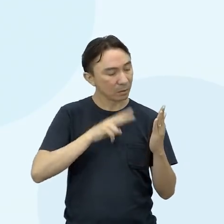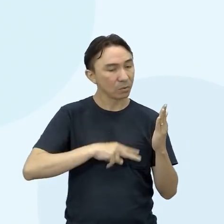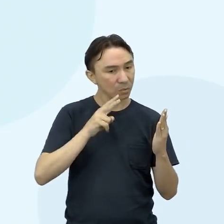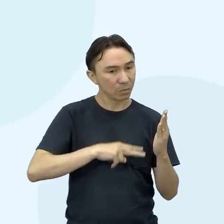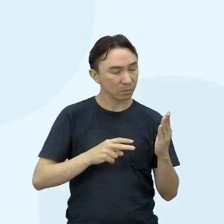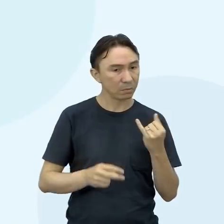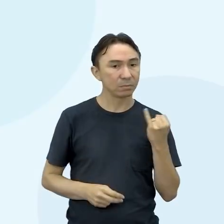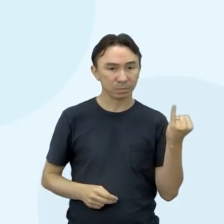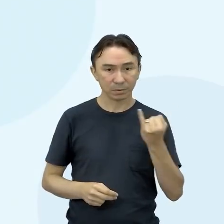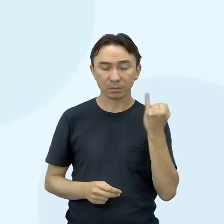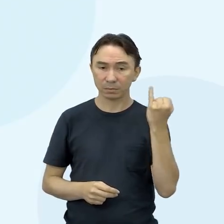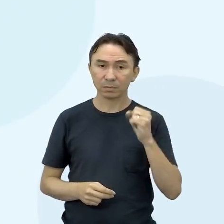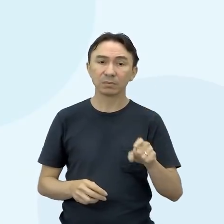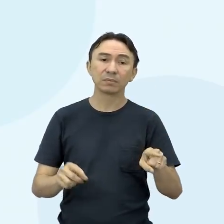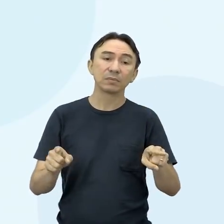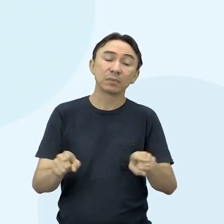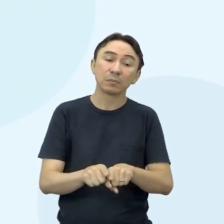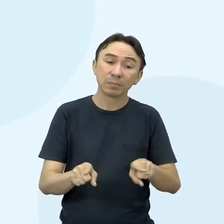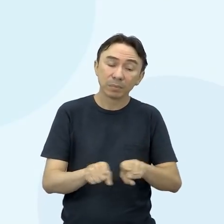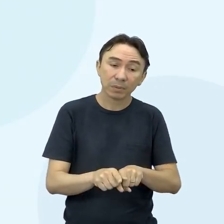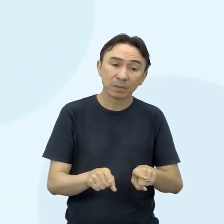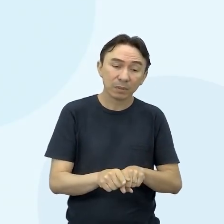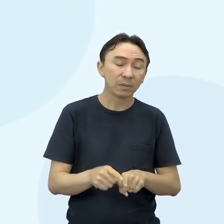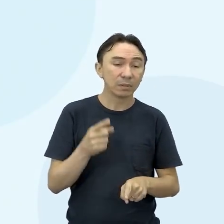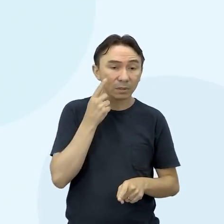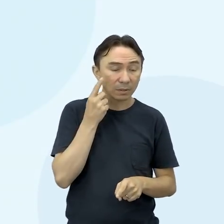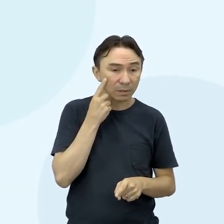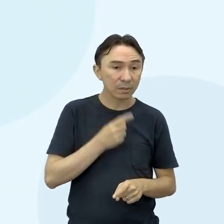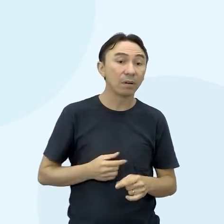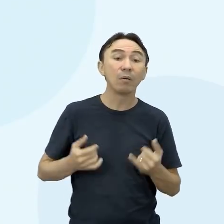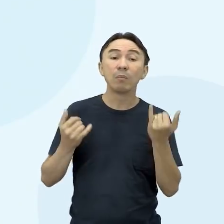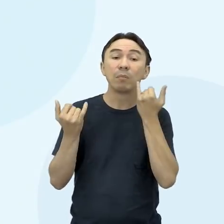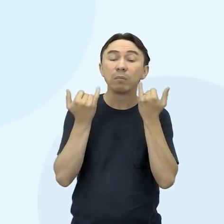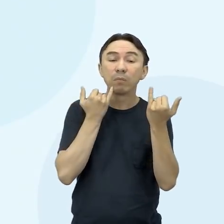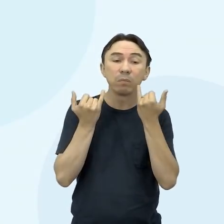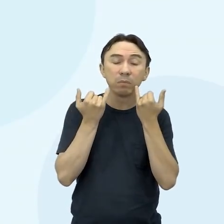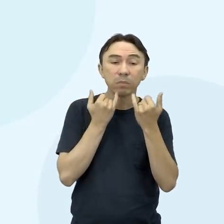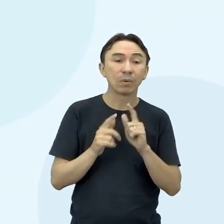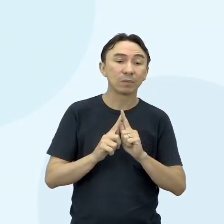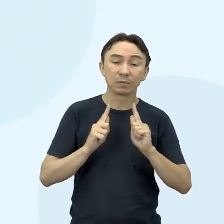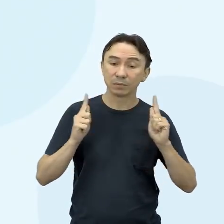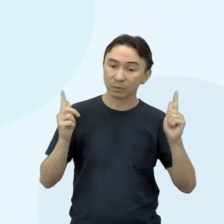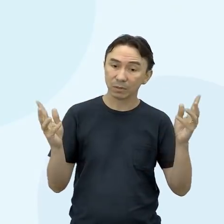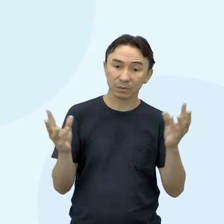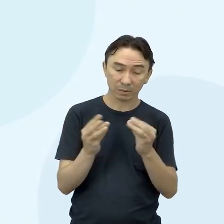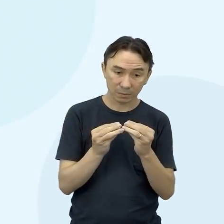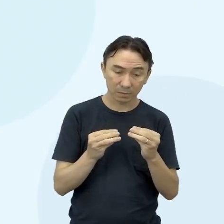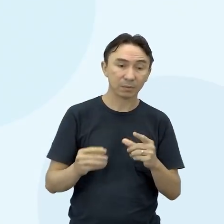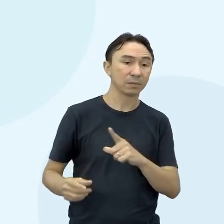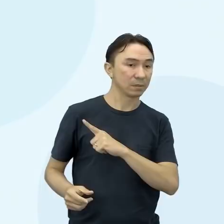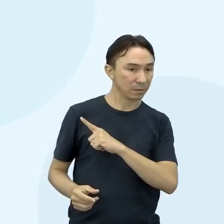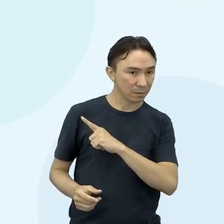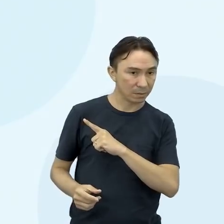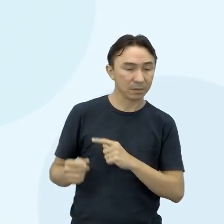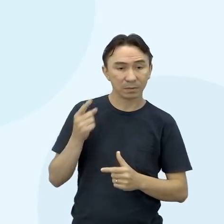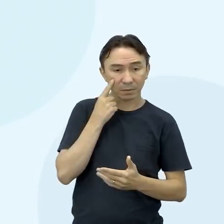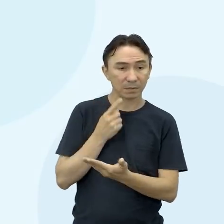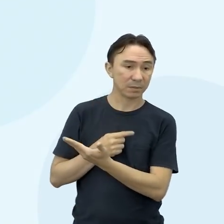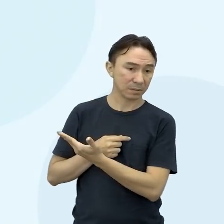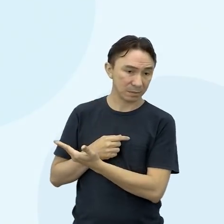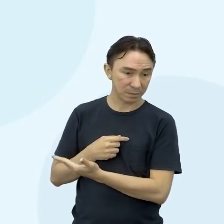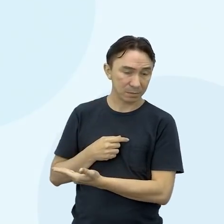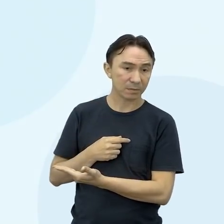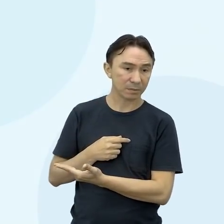também de destacar também para as informações gerais do componente, onde há a referência às